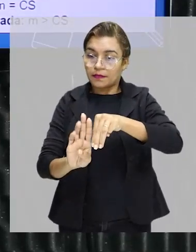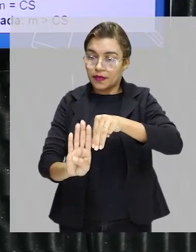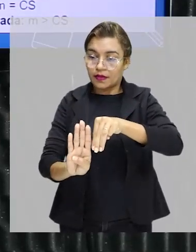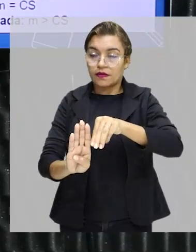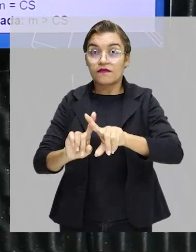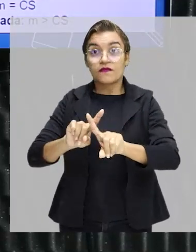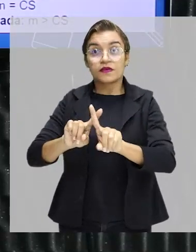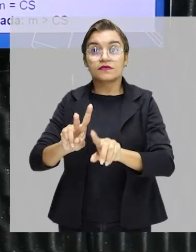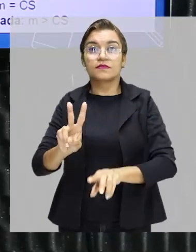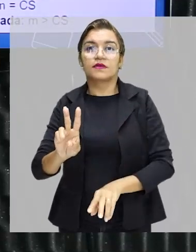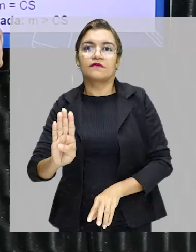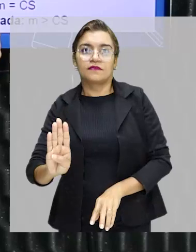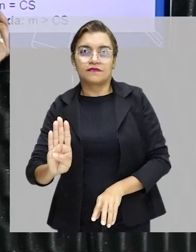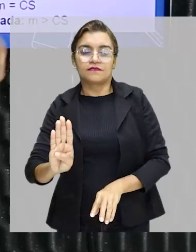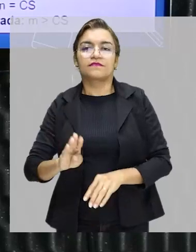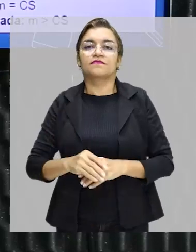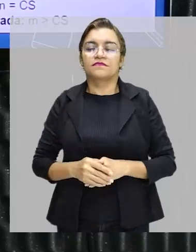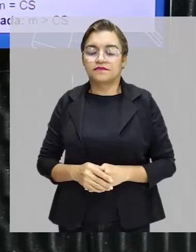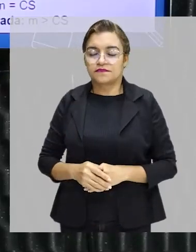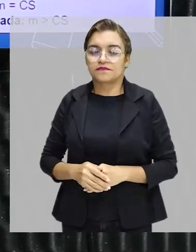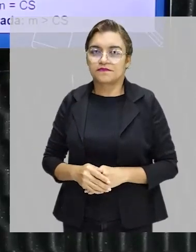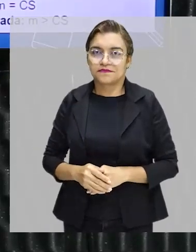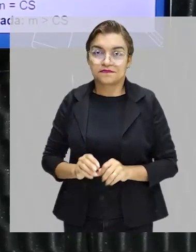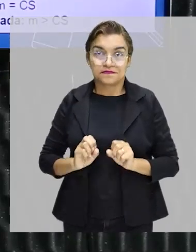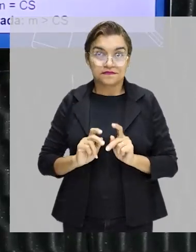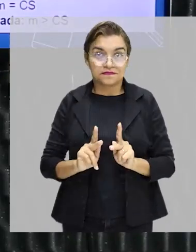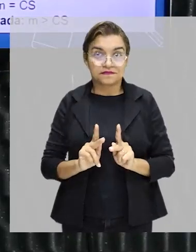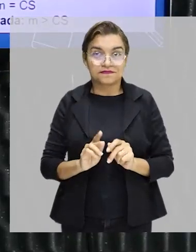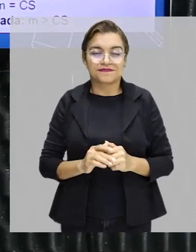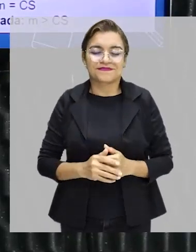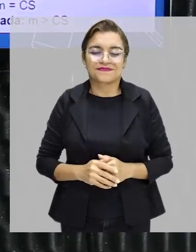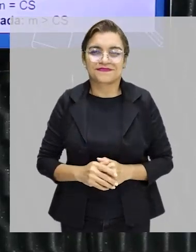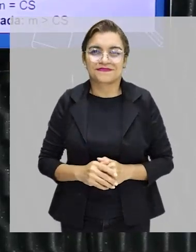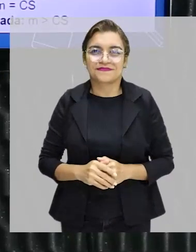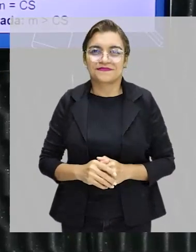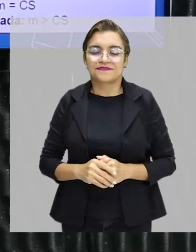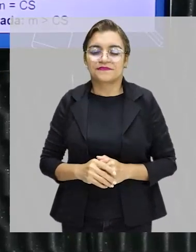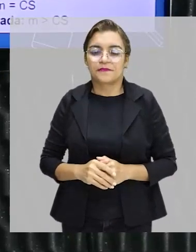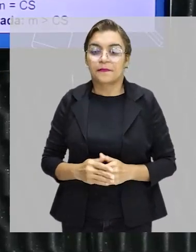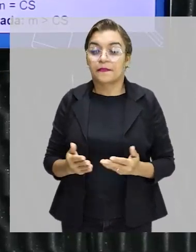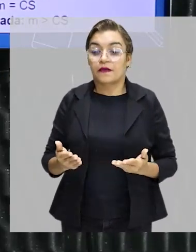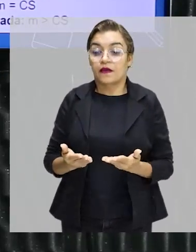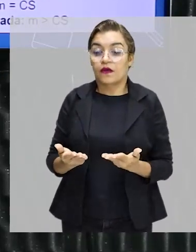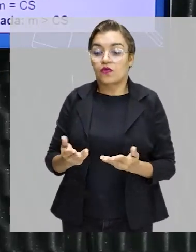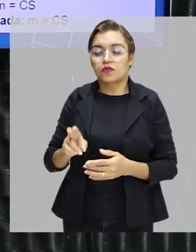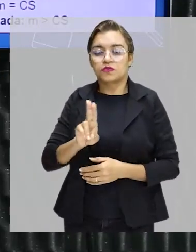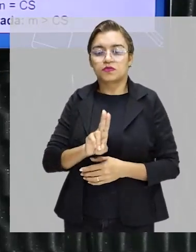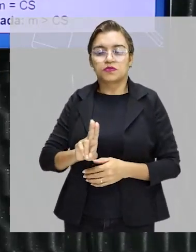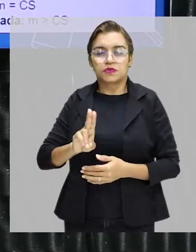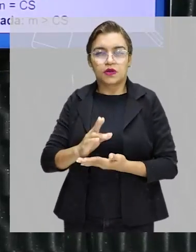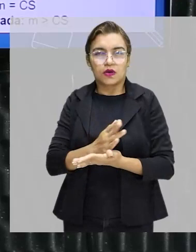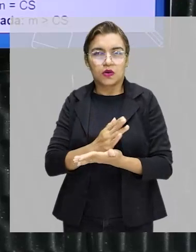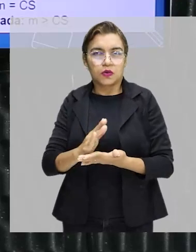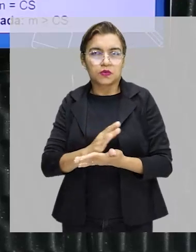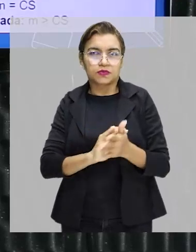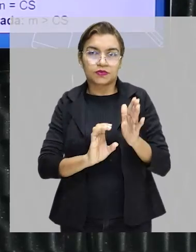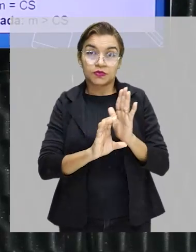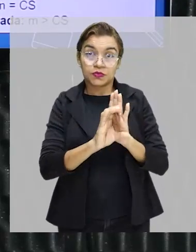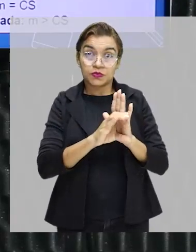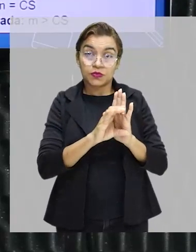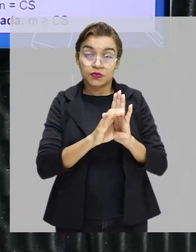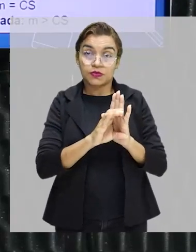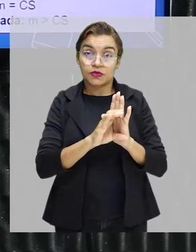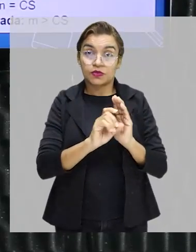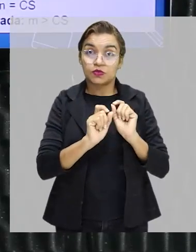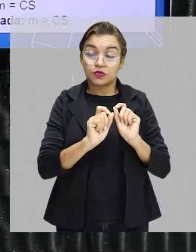da base vezes o volume da base. Show de bola? Vamos agora aplicar, né, alguns desses conceitos